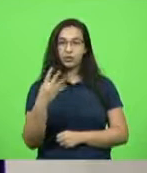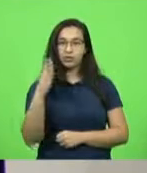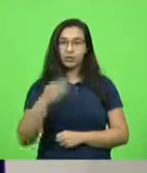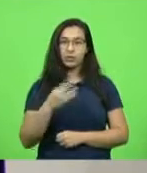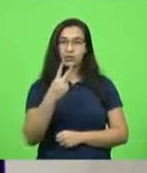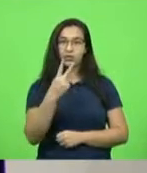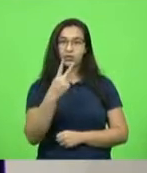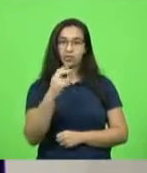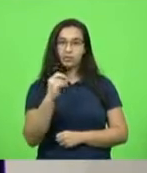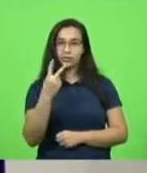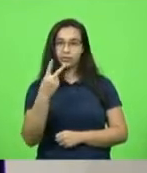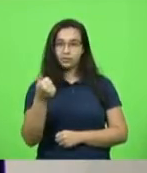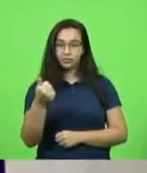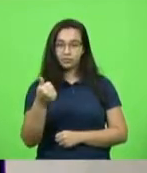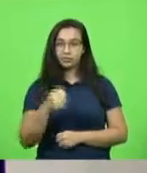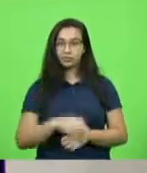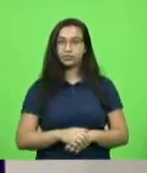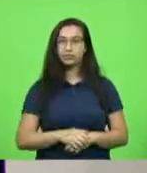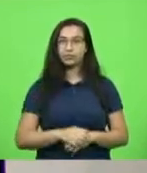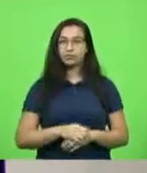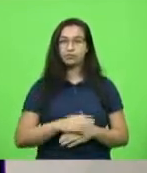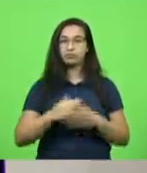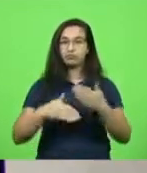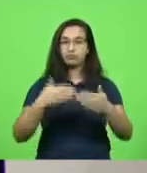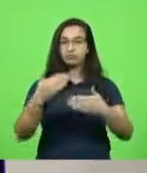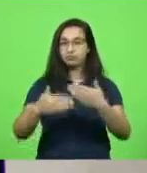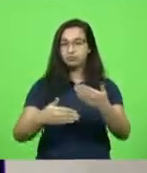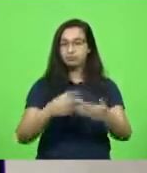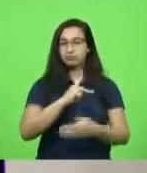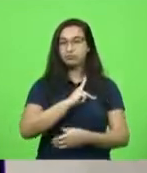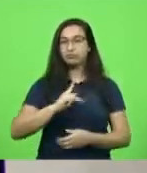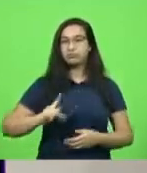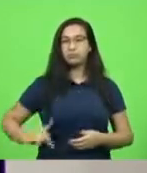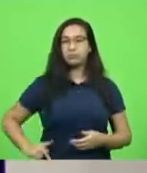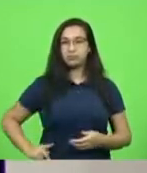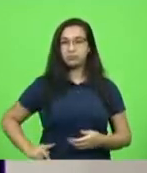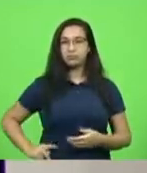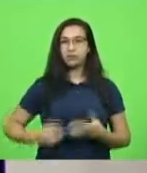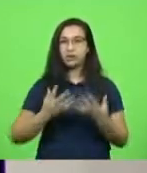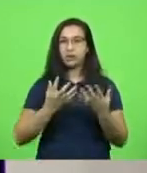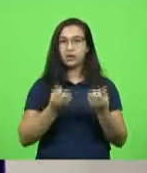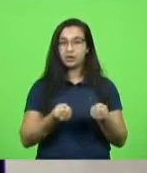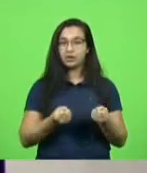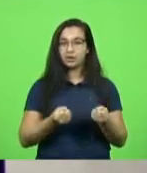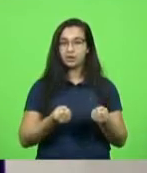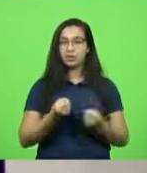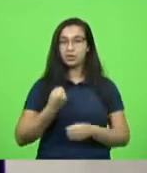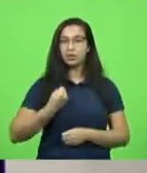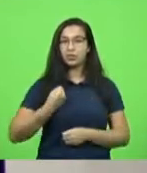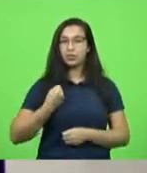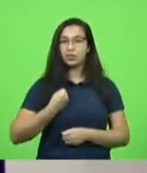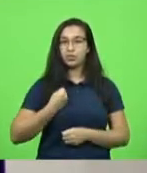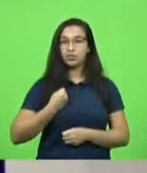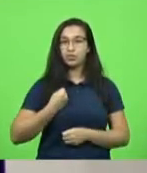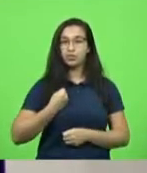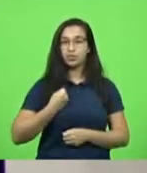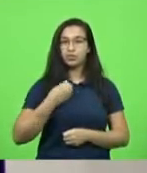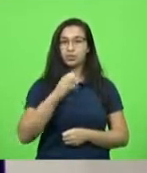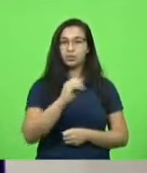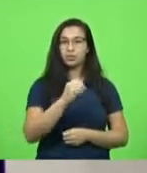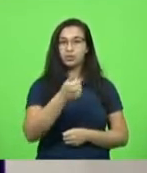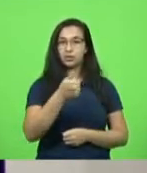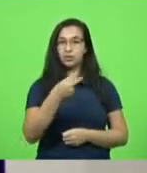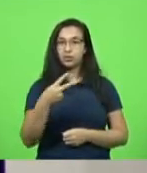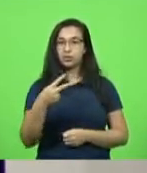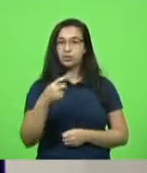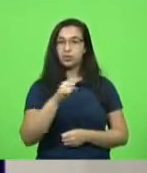1024/2021 dando continuidade à ordem do dia o senhor presidente indeferiu os requerimentos números 02 a